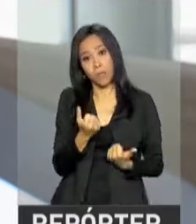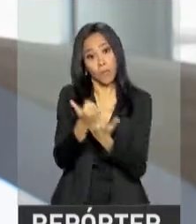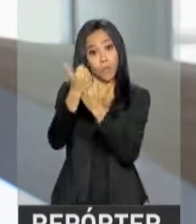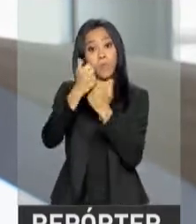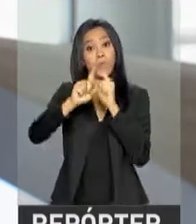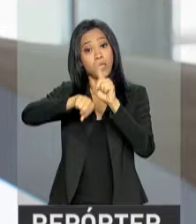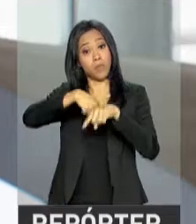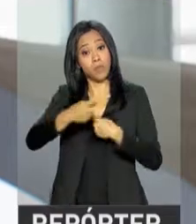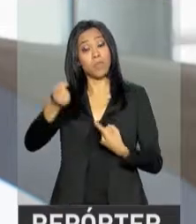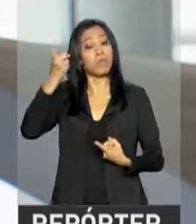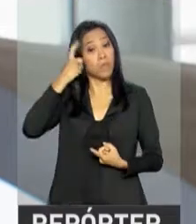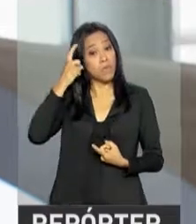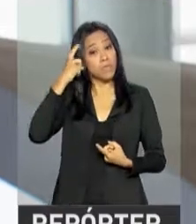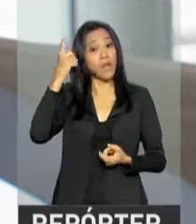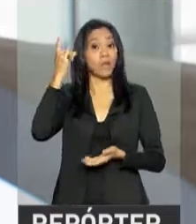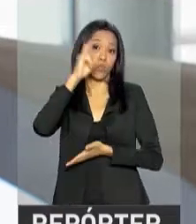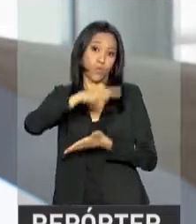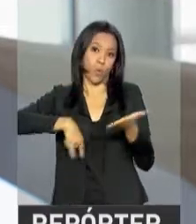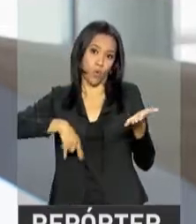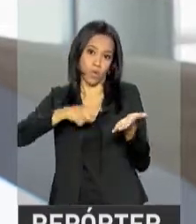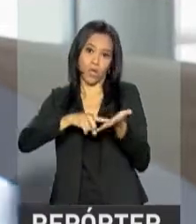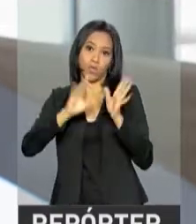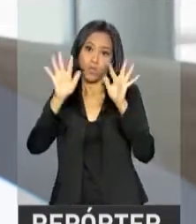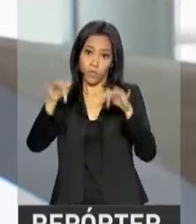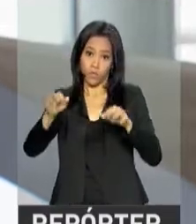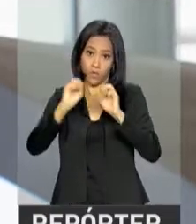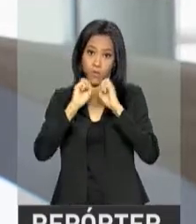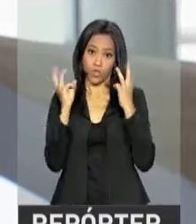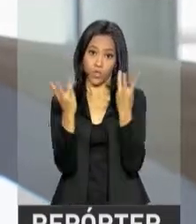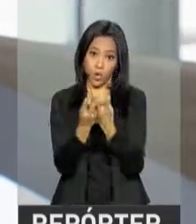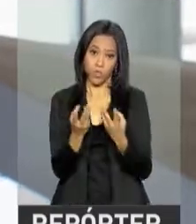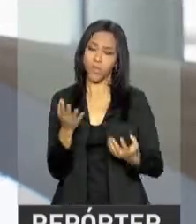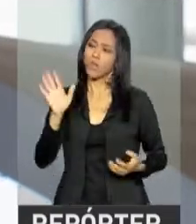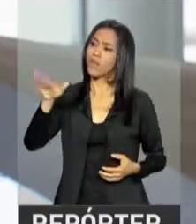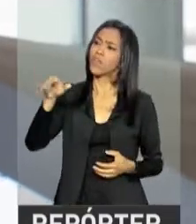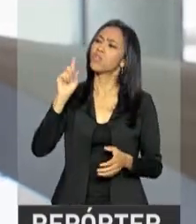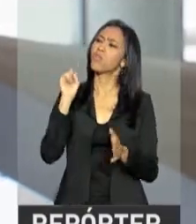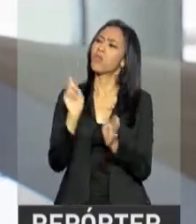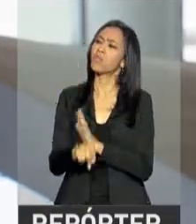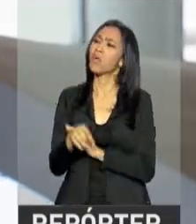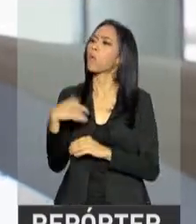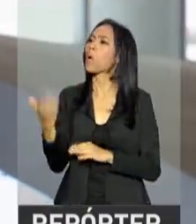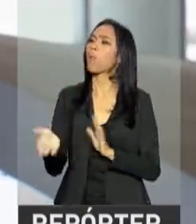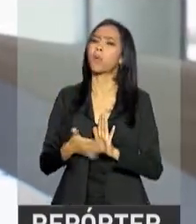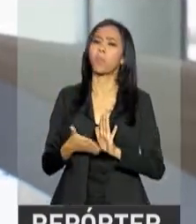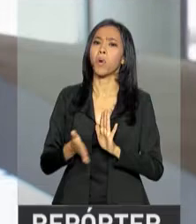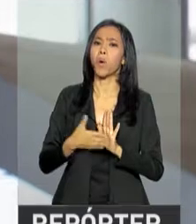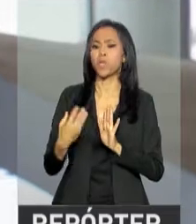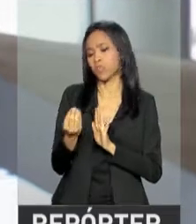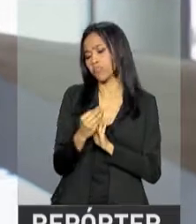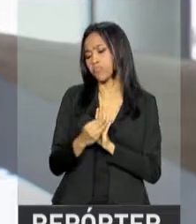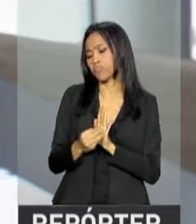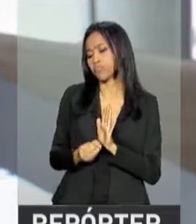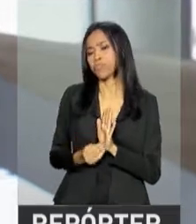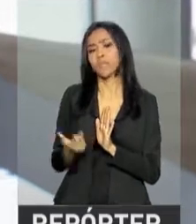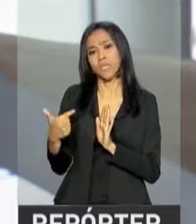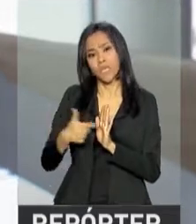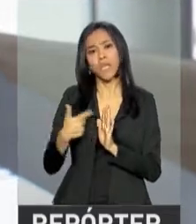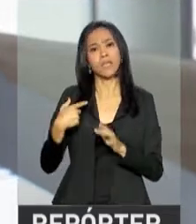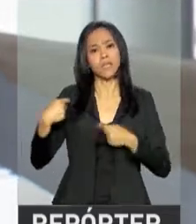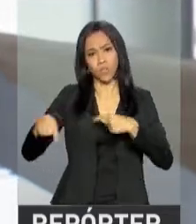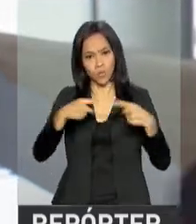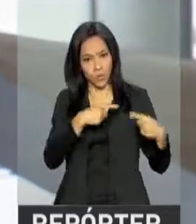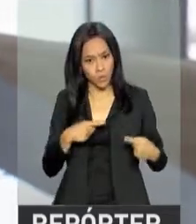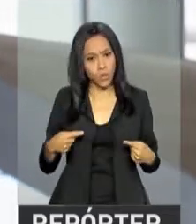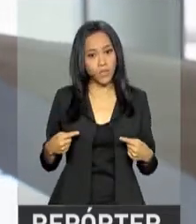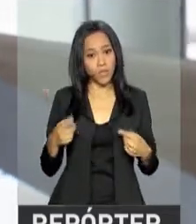num documento que vai sair no final deste workshop é exatamente isso que eu te perguntar ao é que propostas o que vai sair de prático dessas discussões que